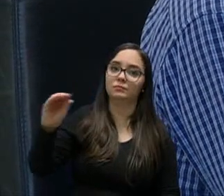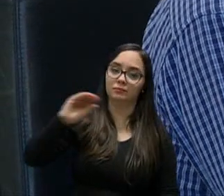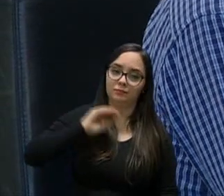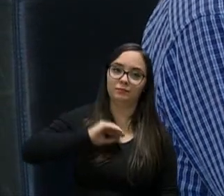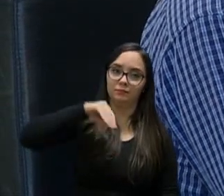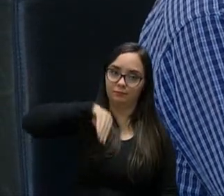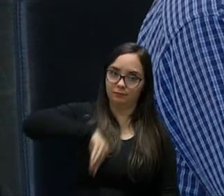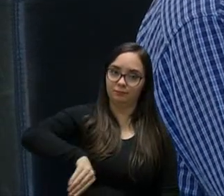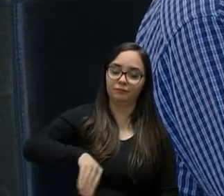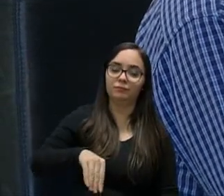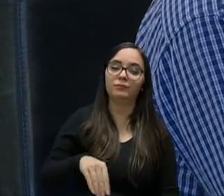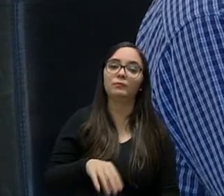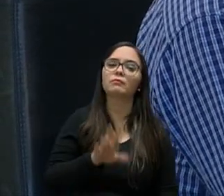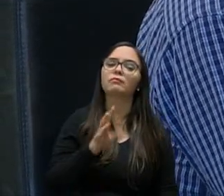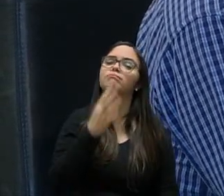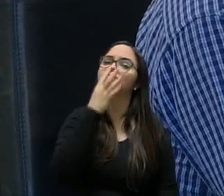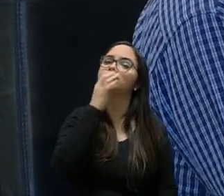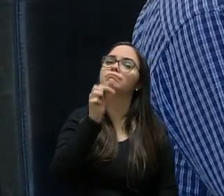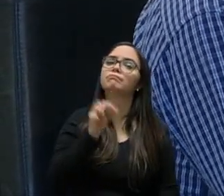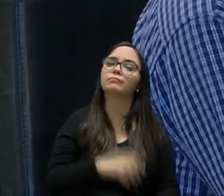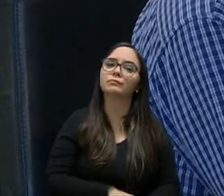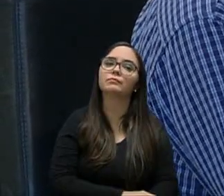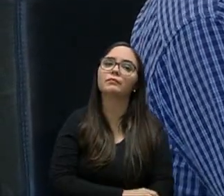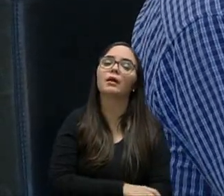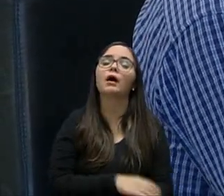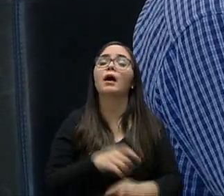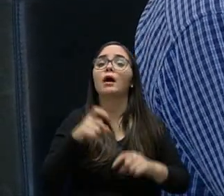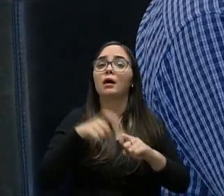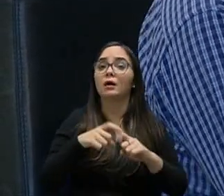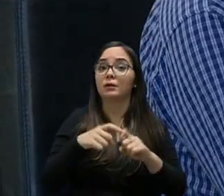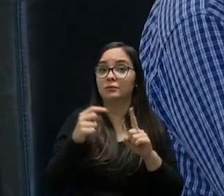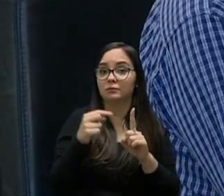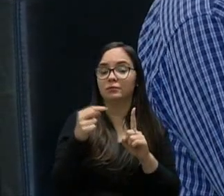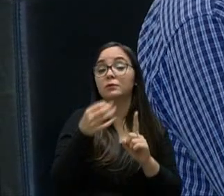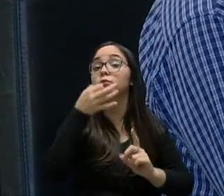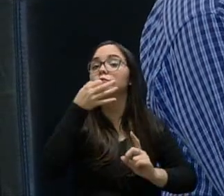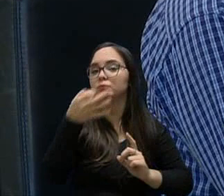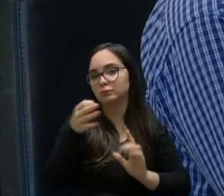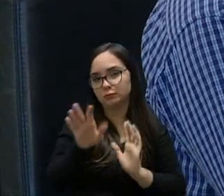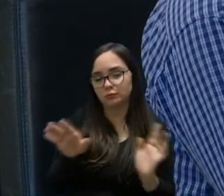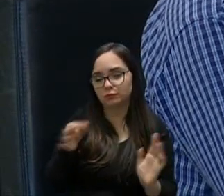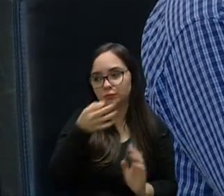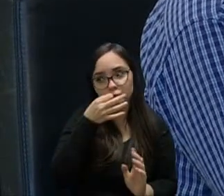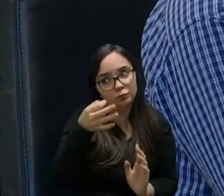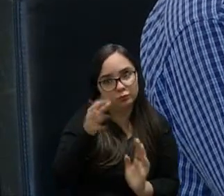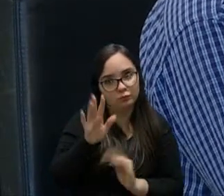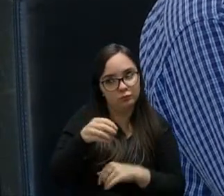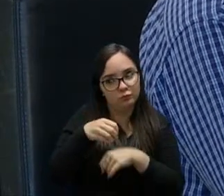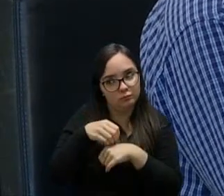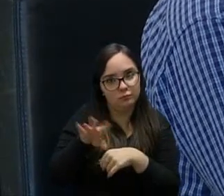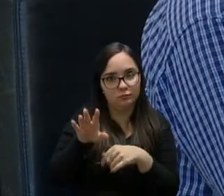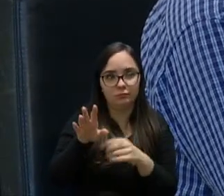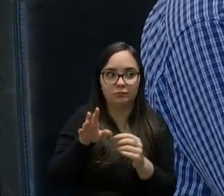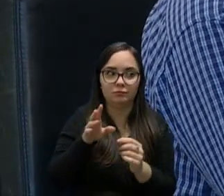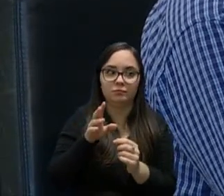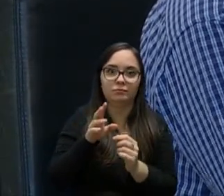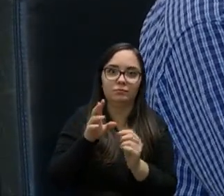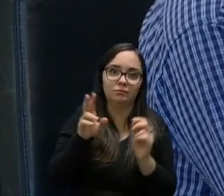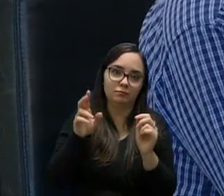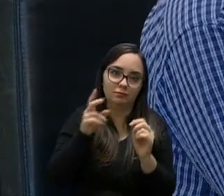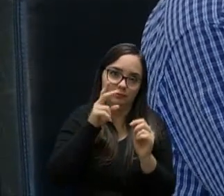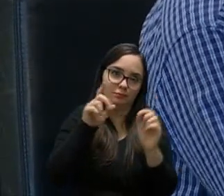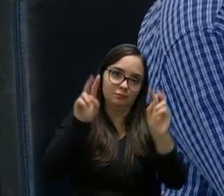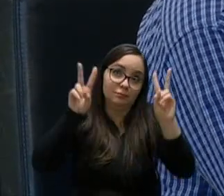a situação curiosa aí o médico a médica sugerem sugere entre aspas